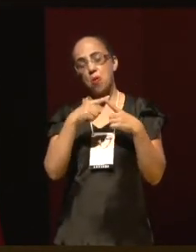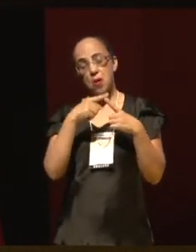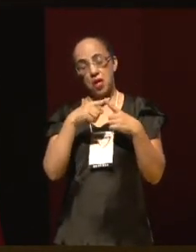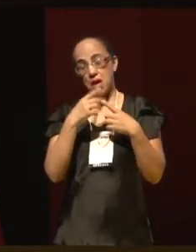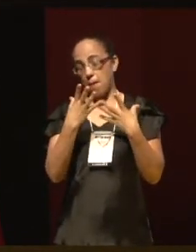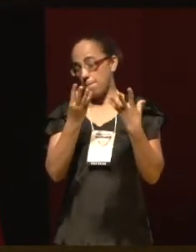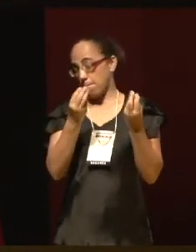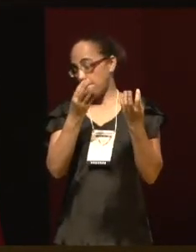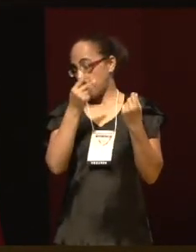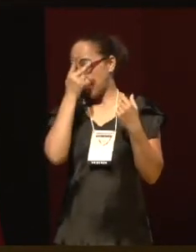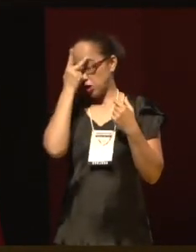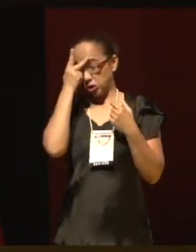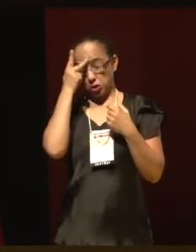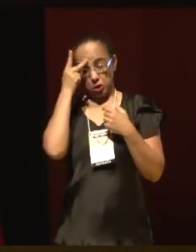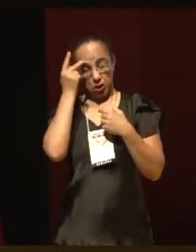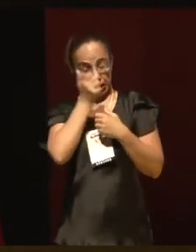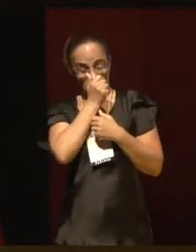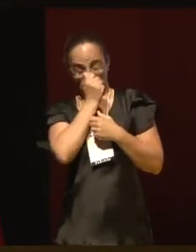pessoas, então